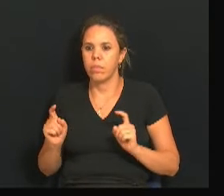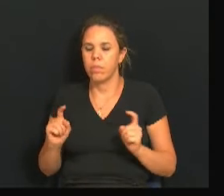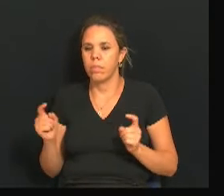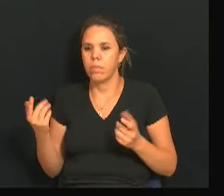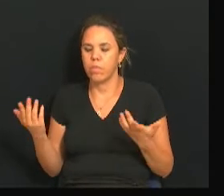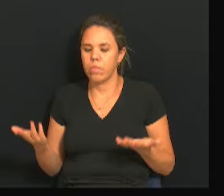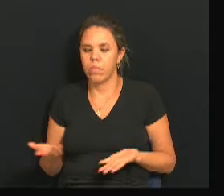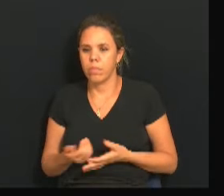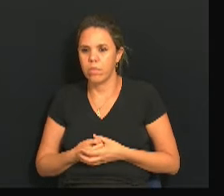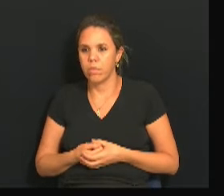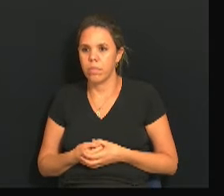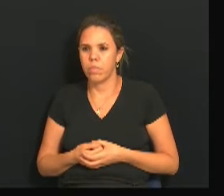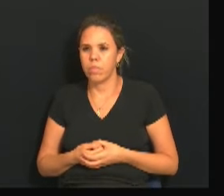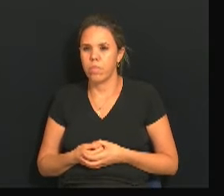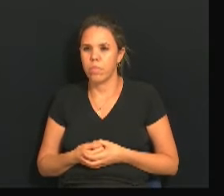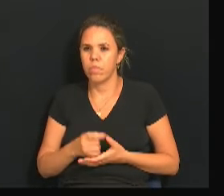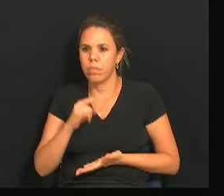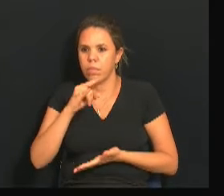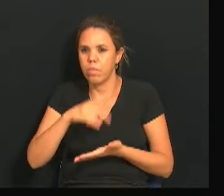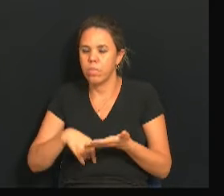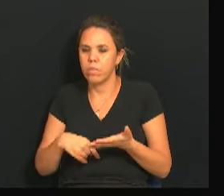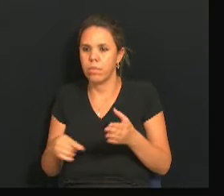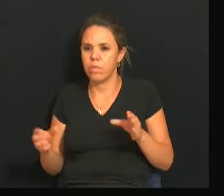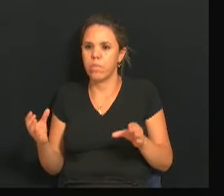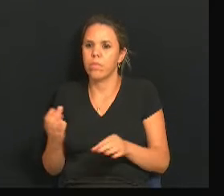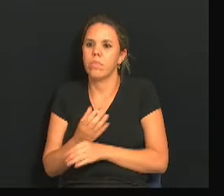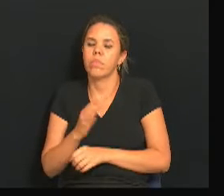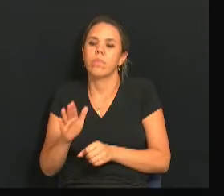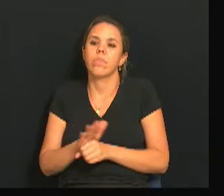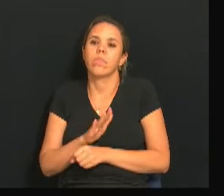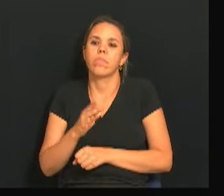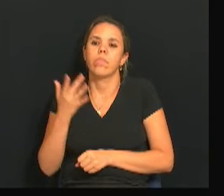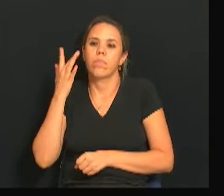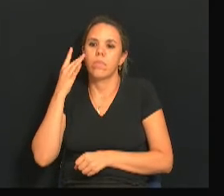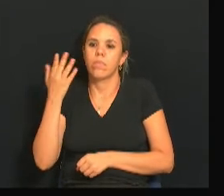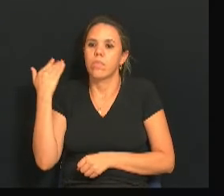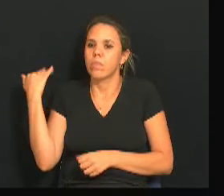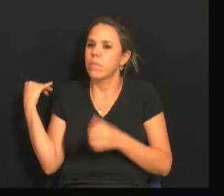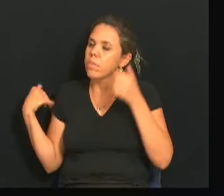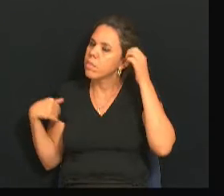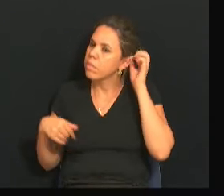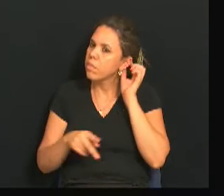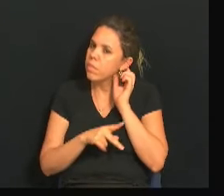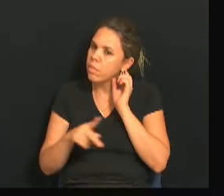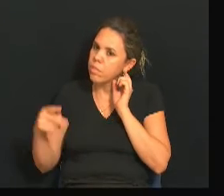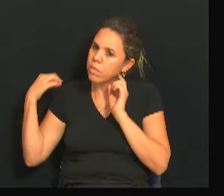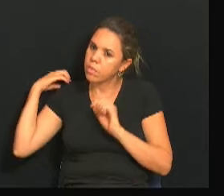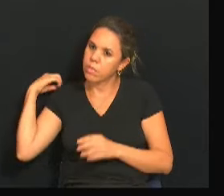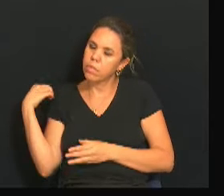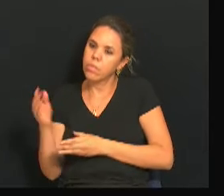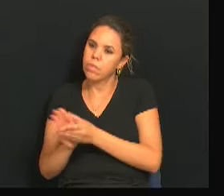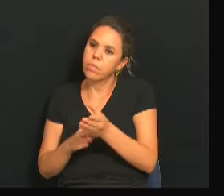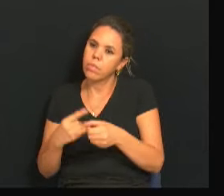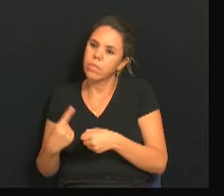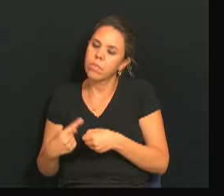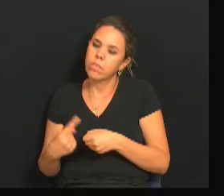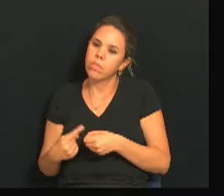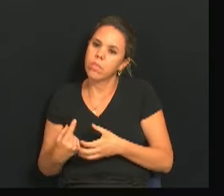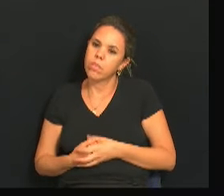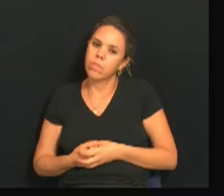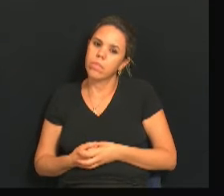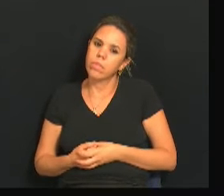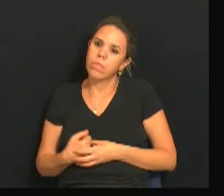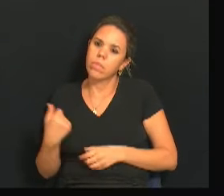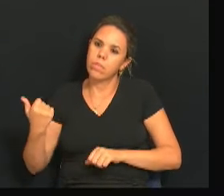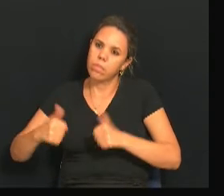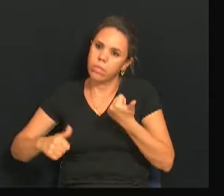discussão daquele documento mais robusto, isso na época eu era presidente do Conselho das Escolas Municipais, e a gente avaliou